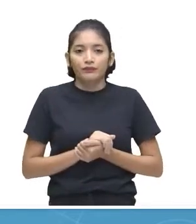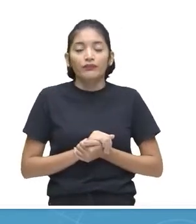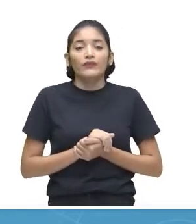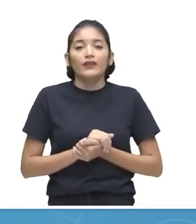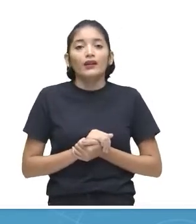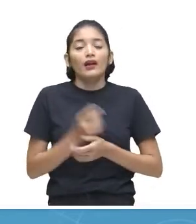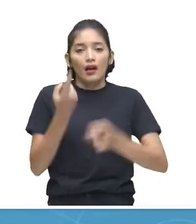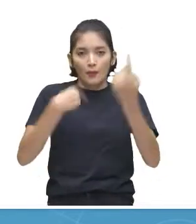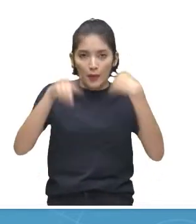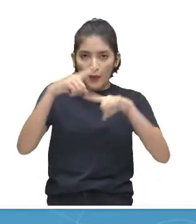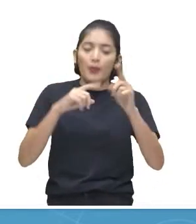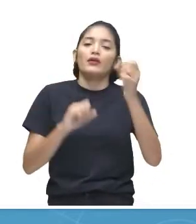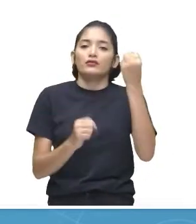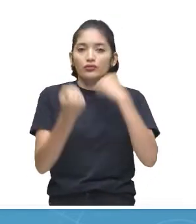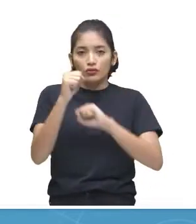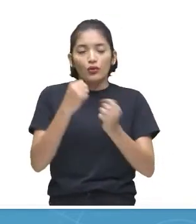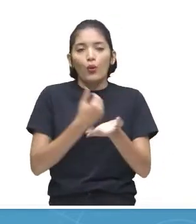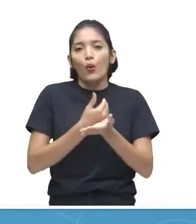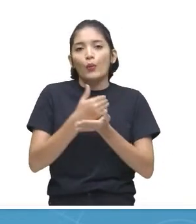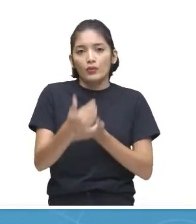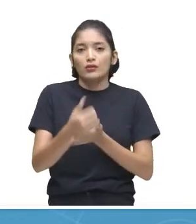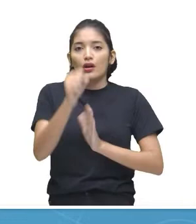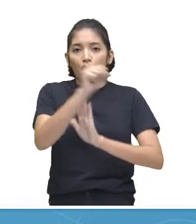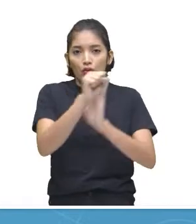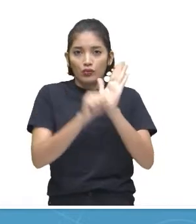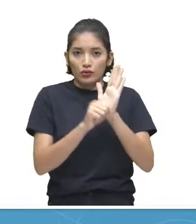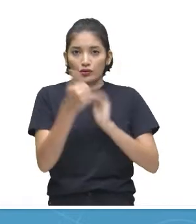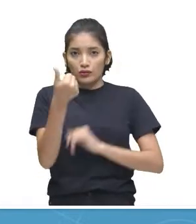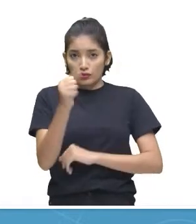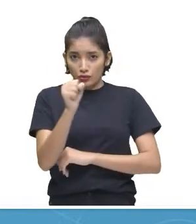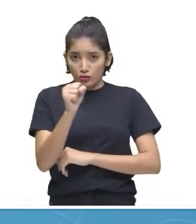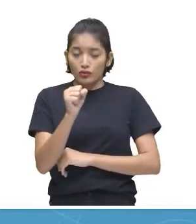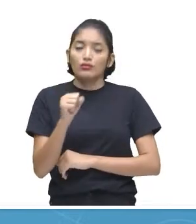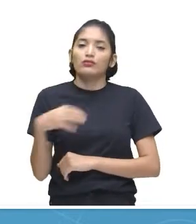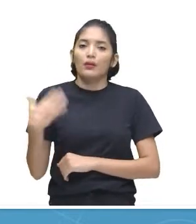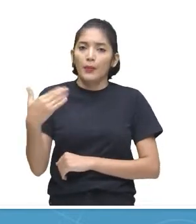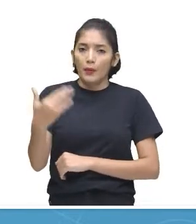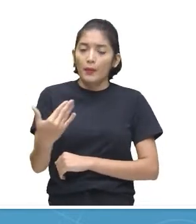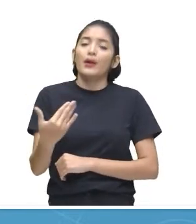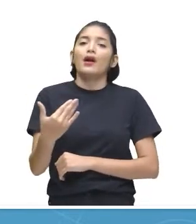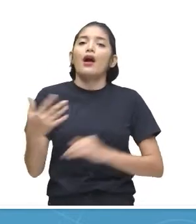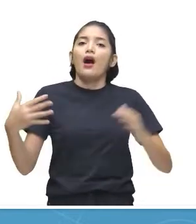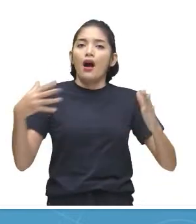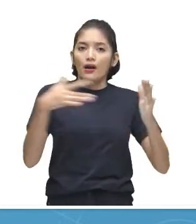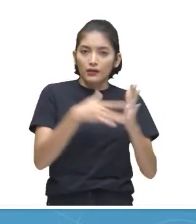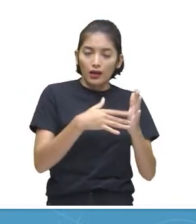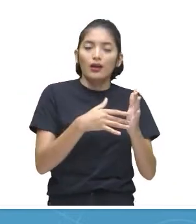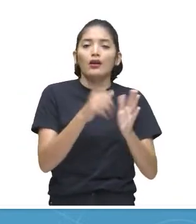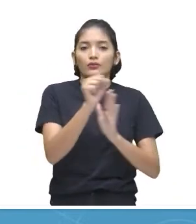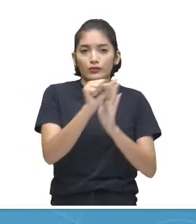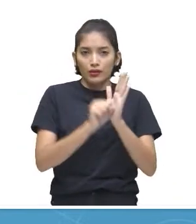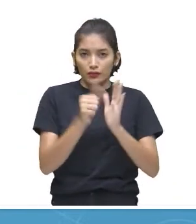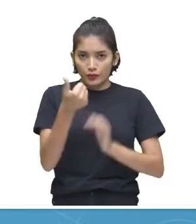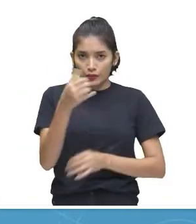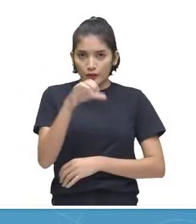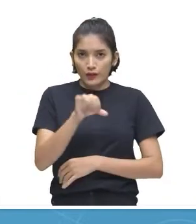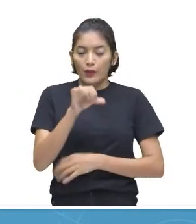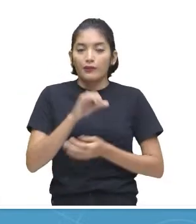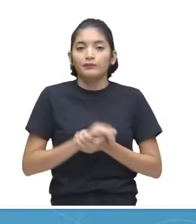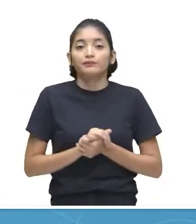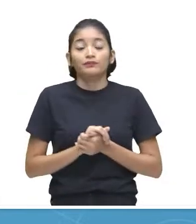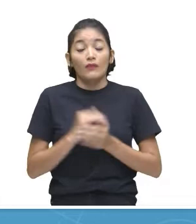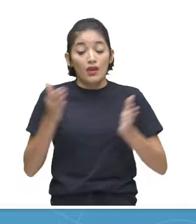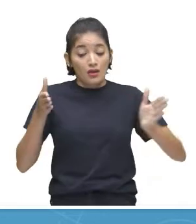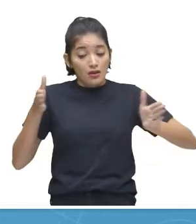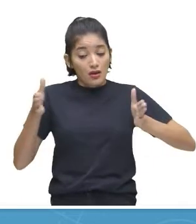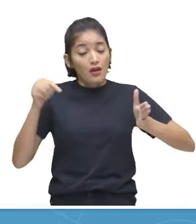capitalismo industrial, que ele vai iniciar no século XVIII e vai se estender até o século XIX. Nesse período